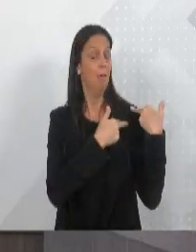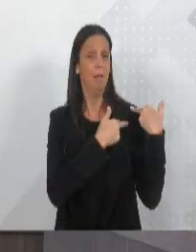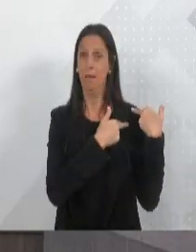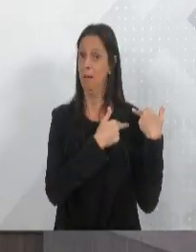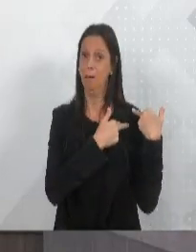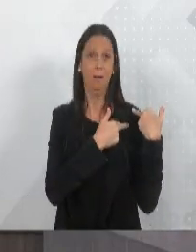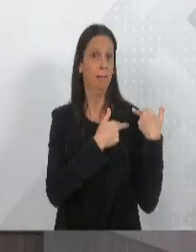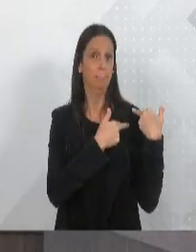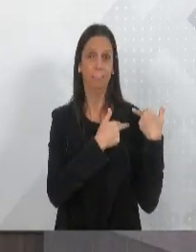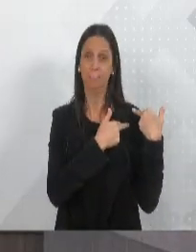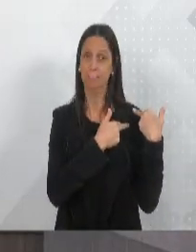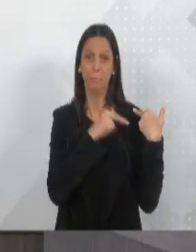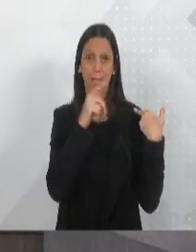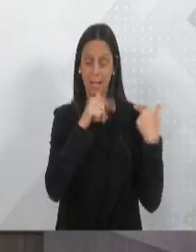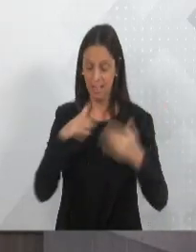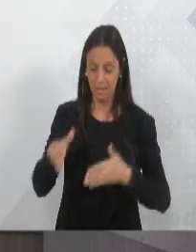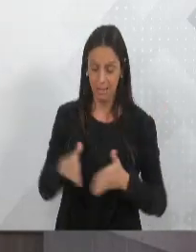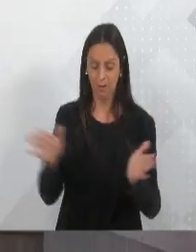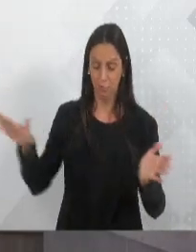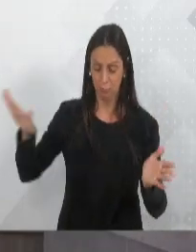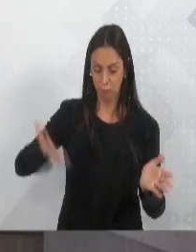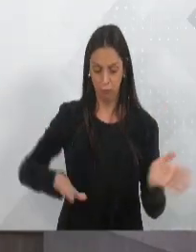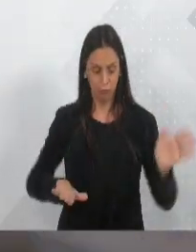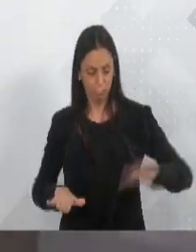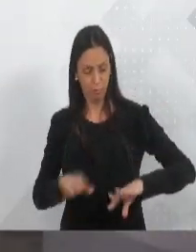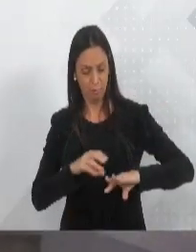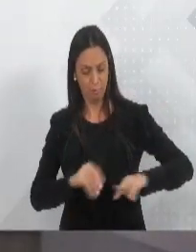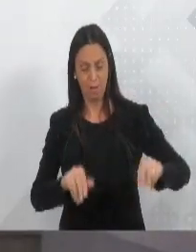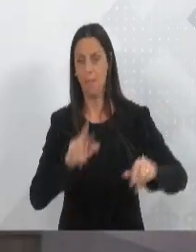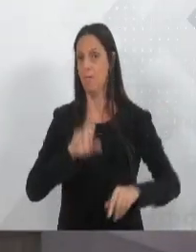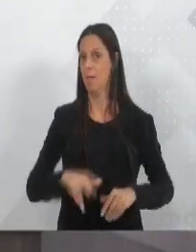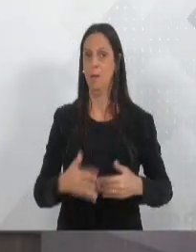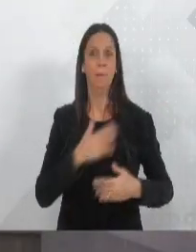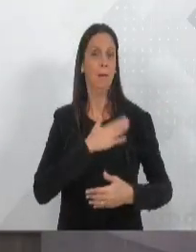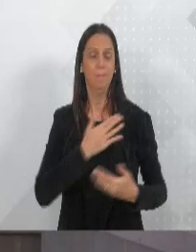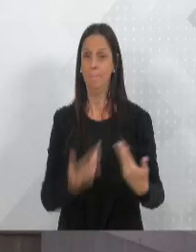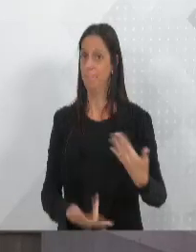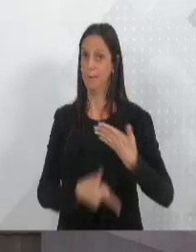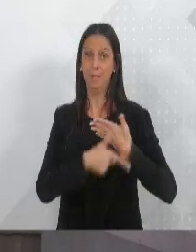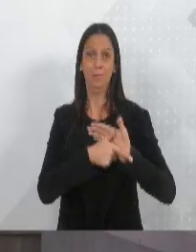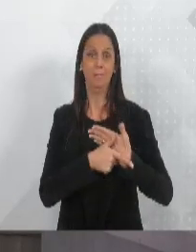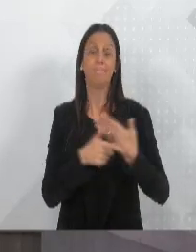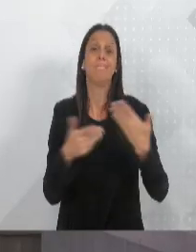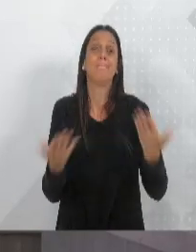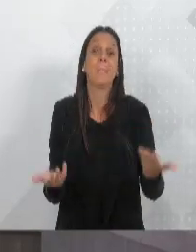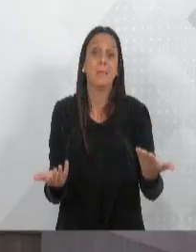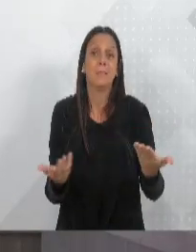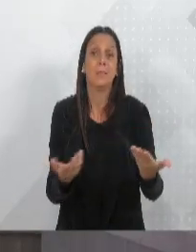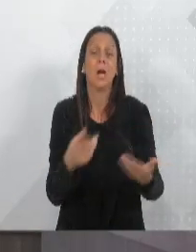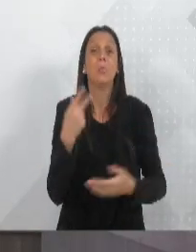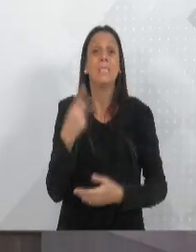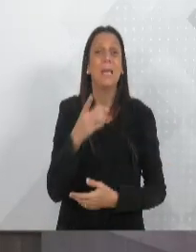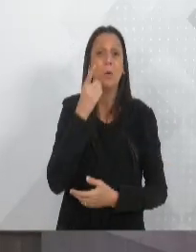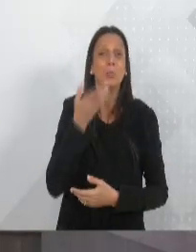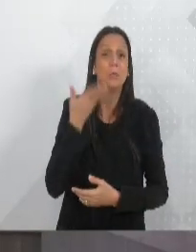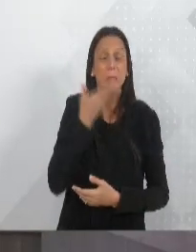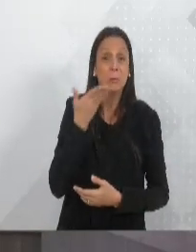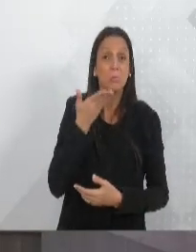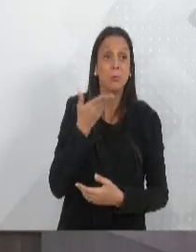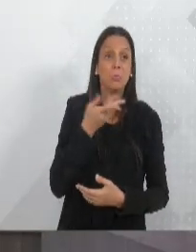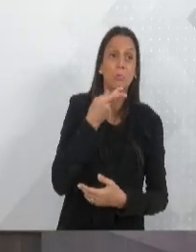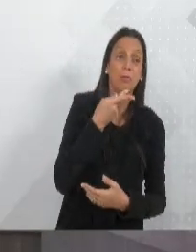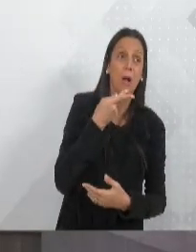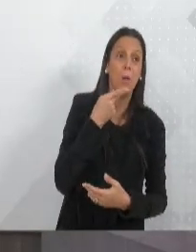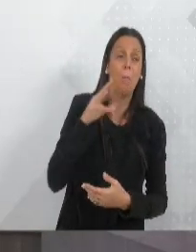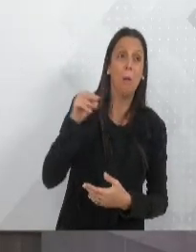barrancas que também não é a nossa função como vossa excelência Falou então acaba caindo numa contradição mas eu gosto muito da forma